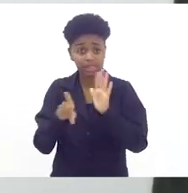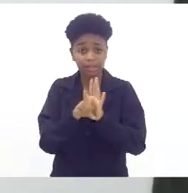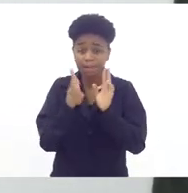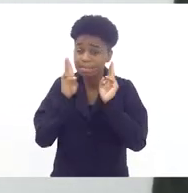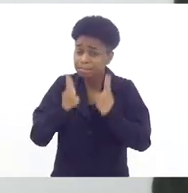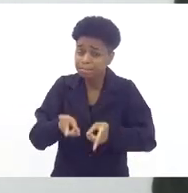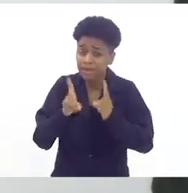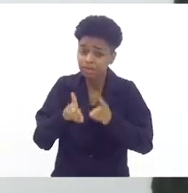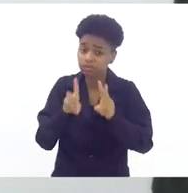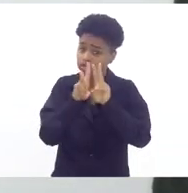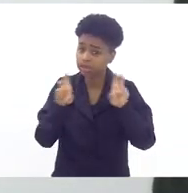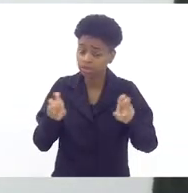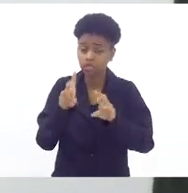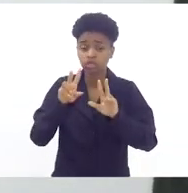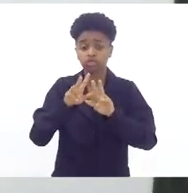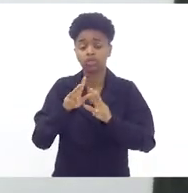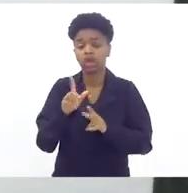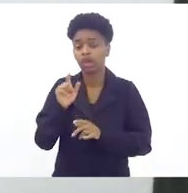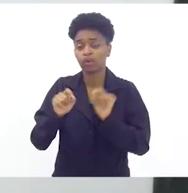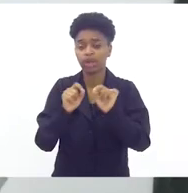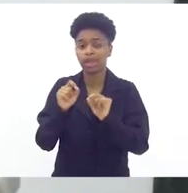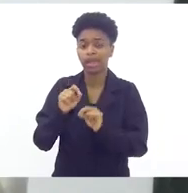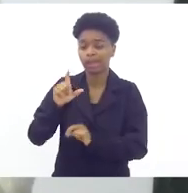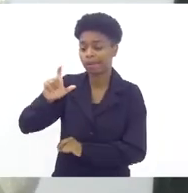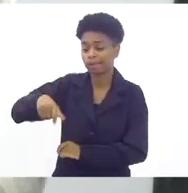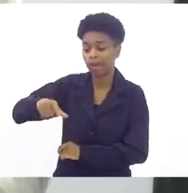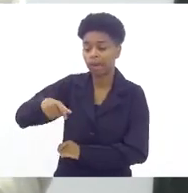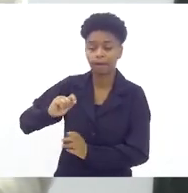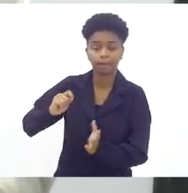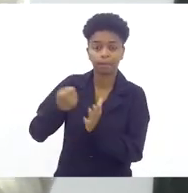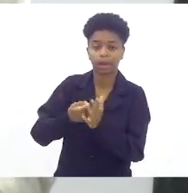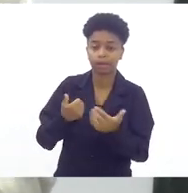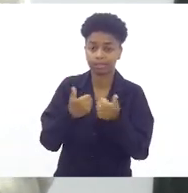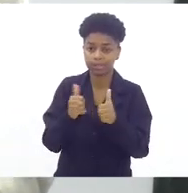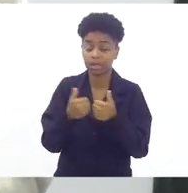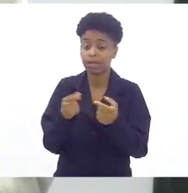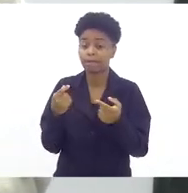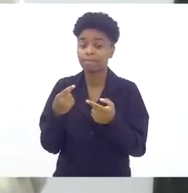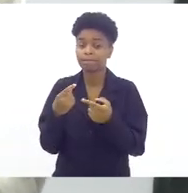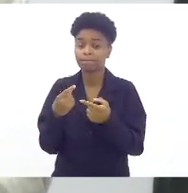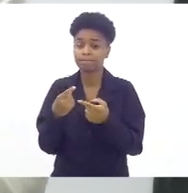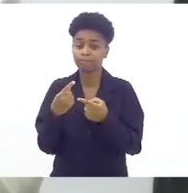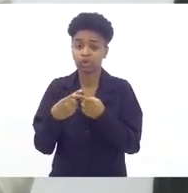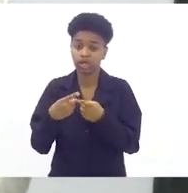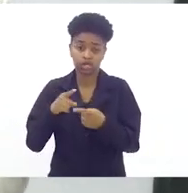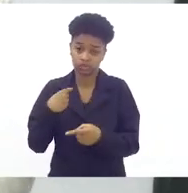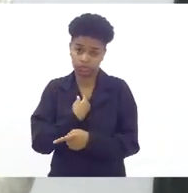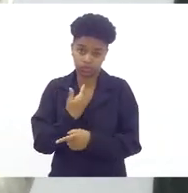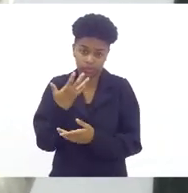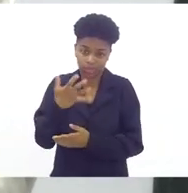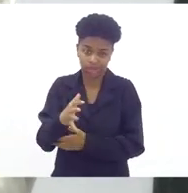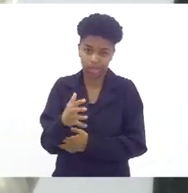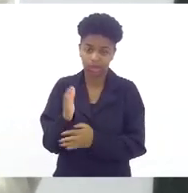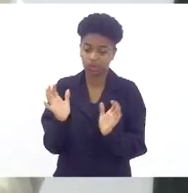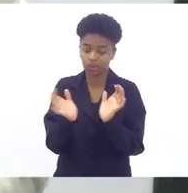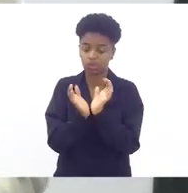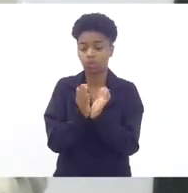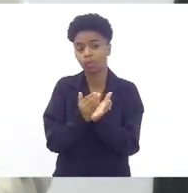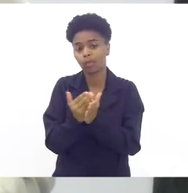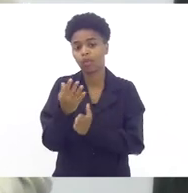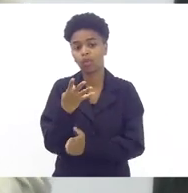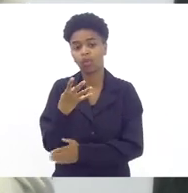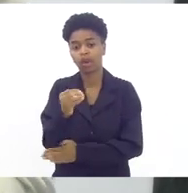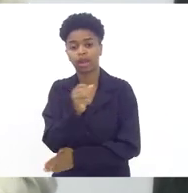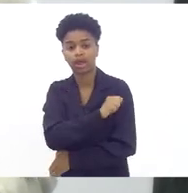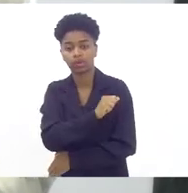sobre o passe livre dos Estudantes subsequentes que a gente não quer que é uma turma comece com 40 alunos e termino com seis e a gente